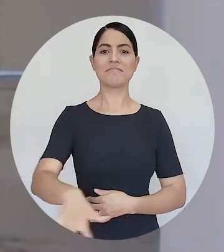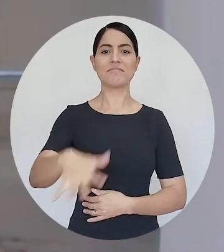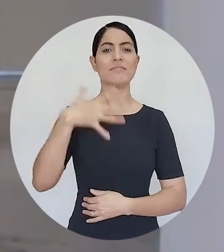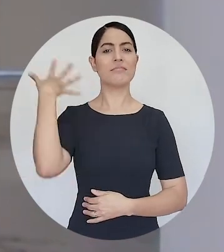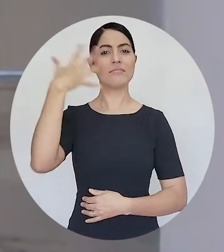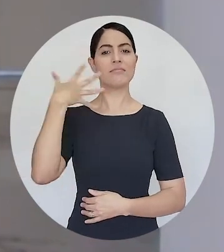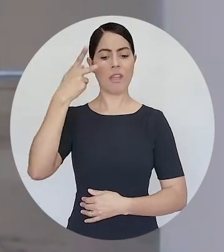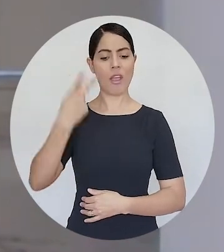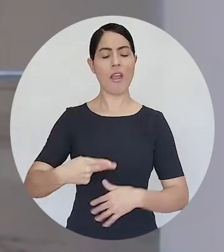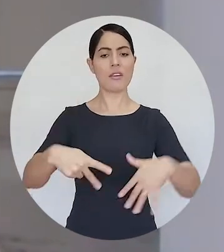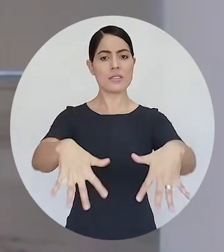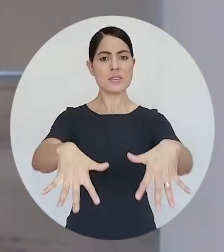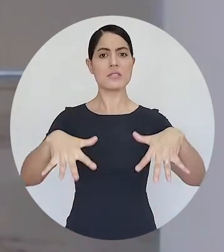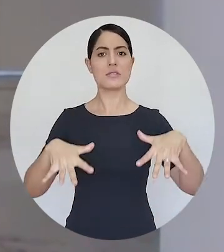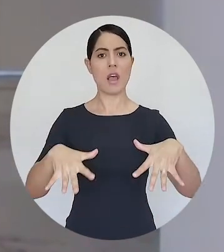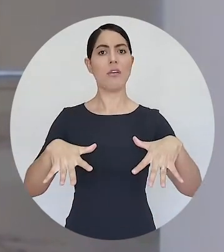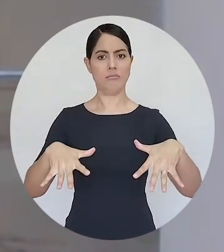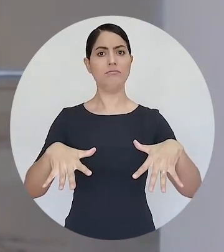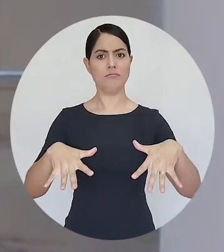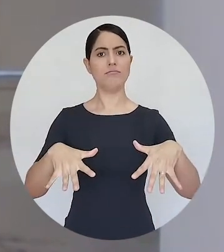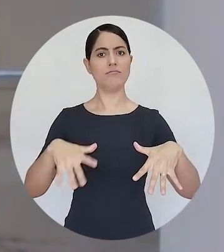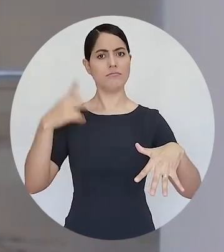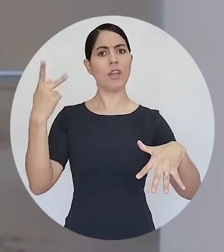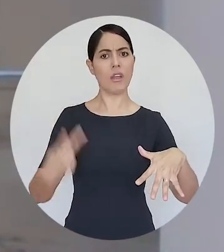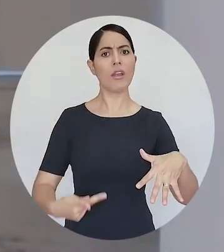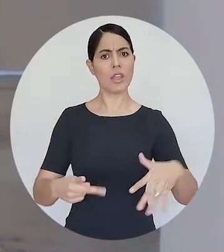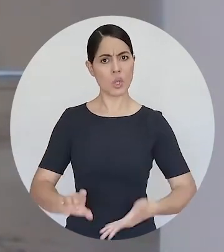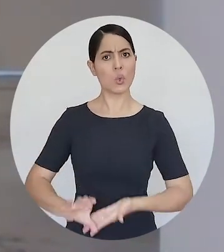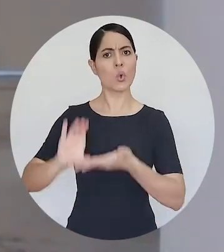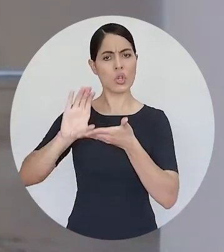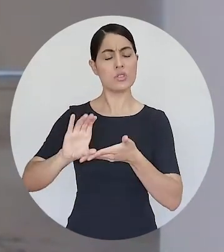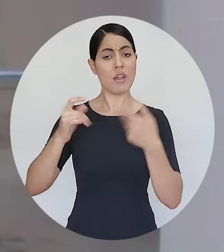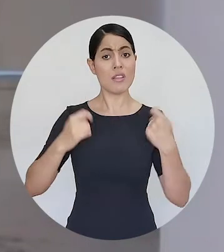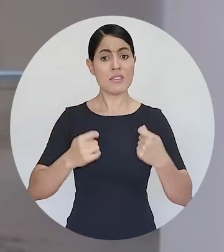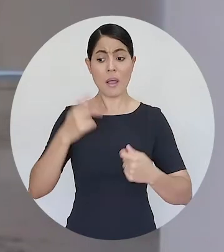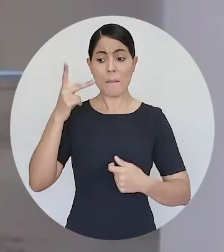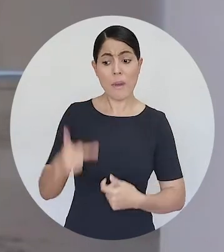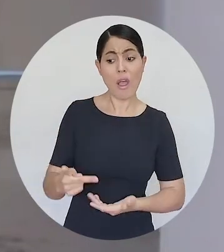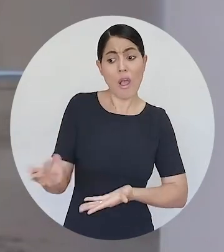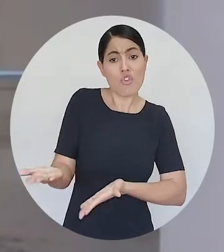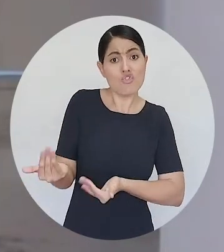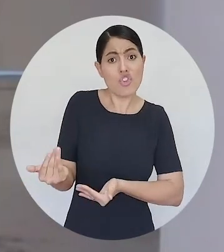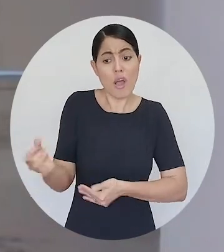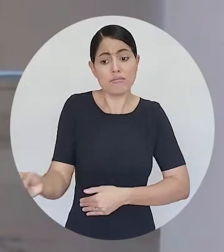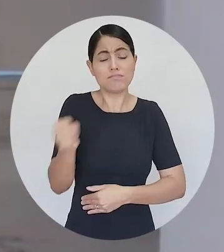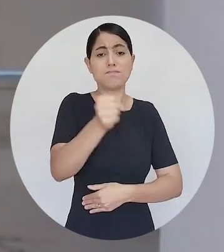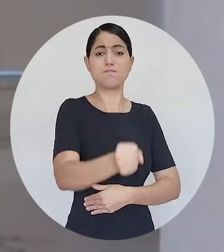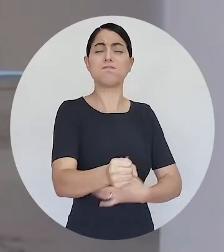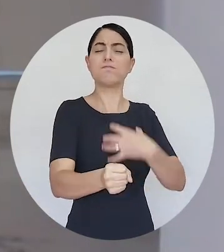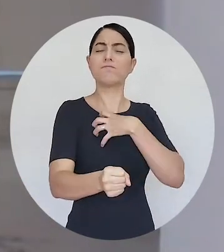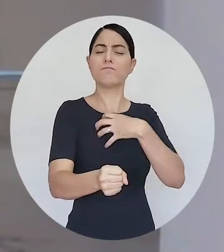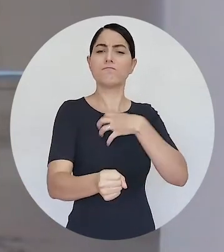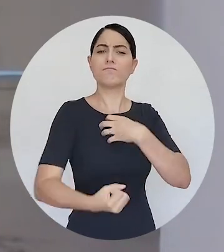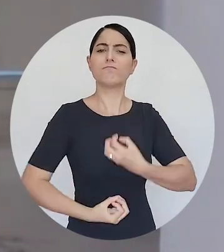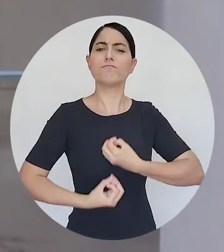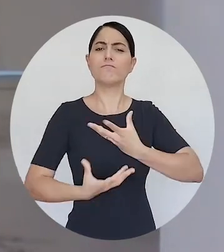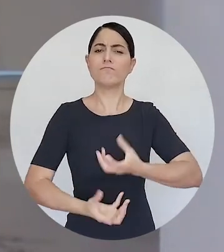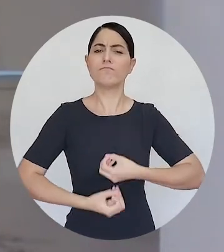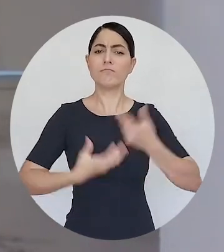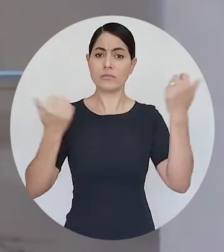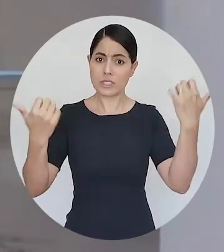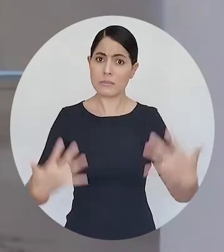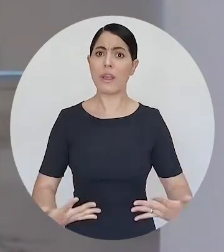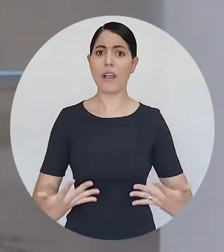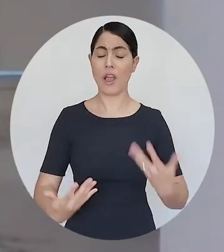aqui nas nossas sessões, no nosso conselho, para que eles tragam, pelo próprio sentimento deles, o que se passa